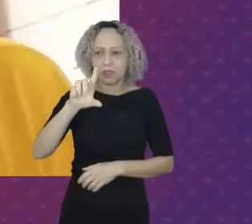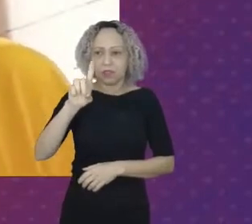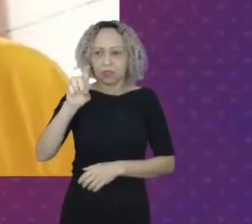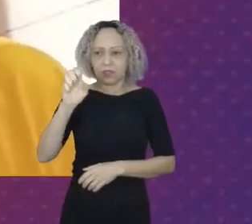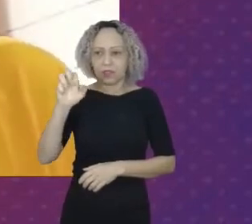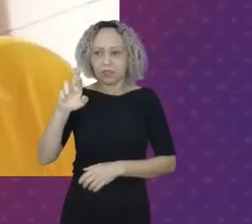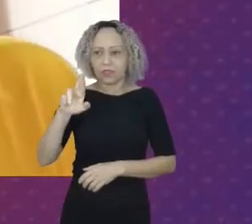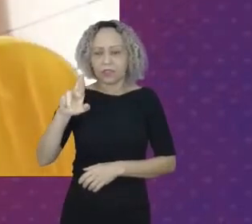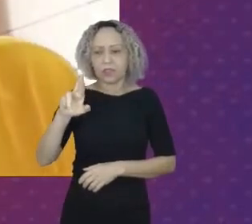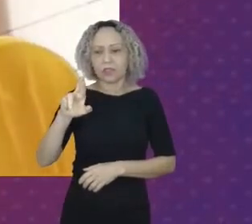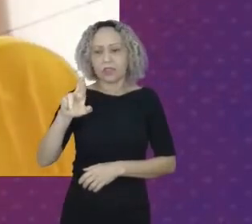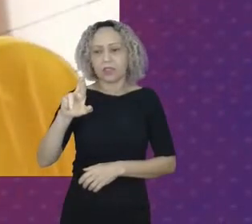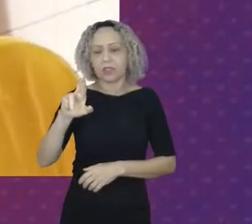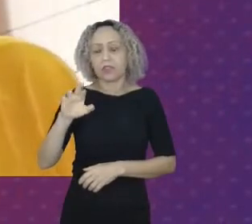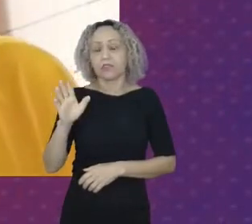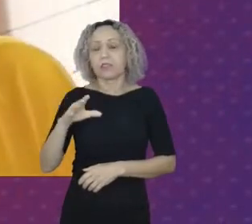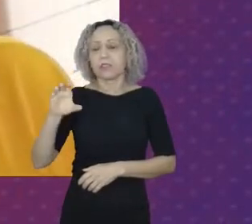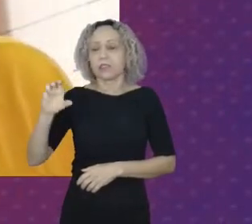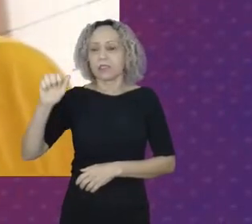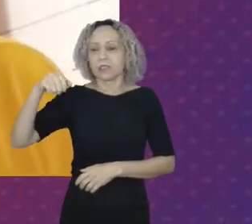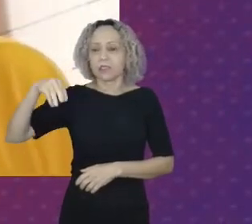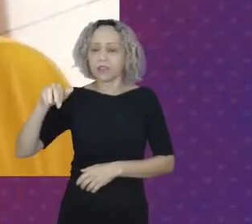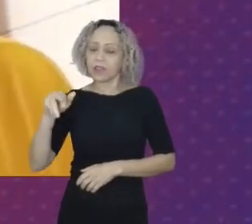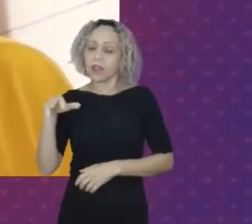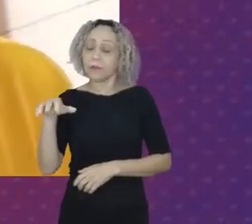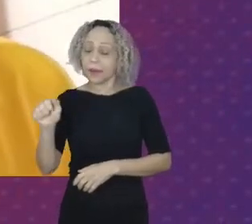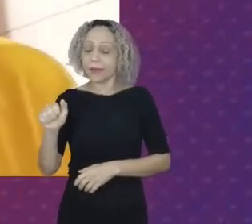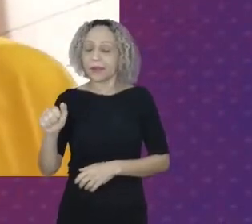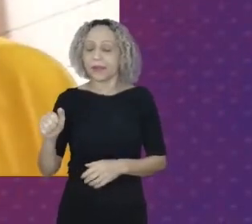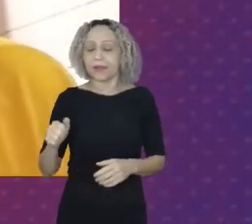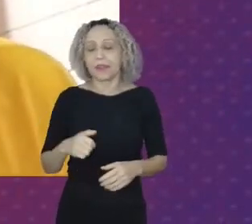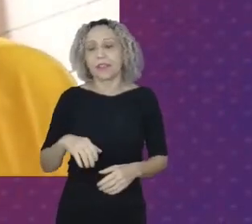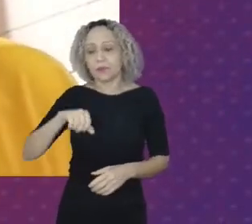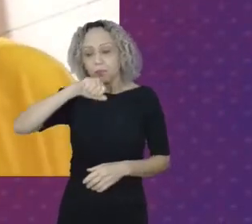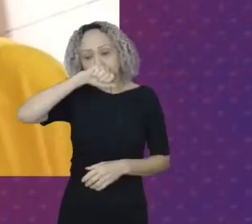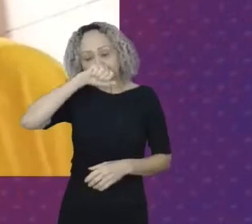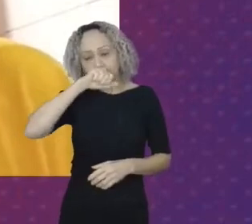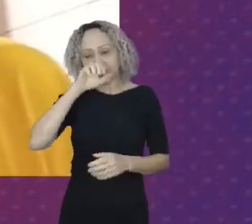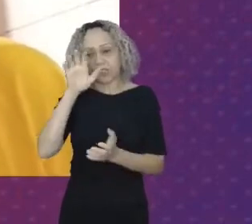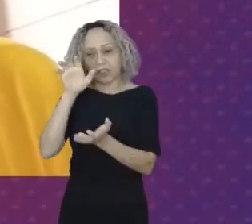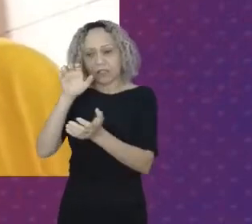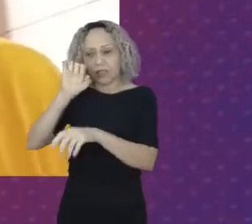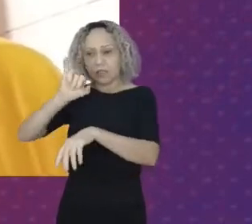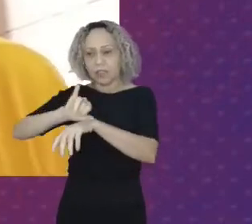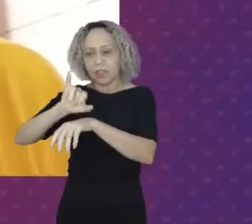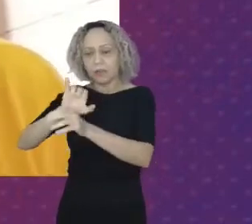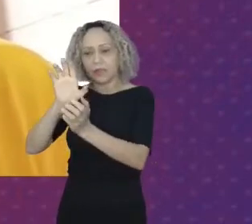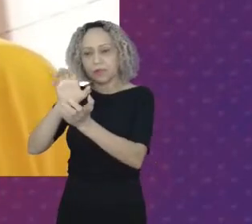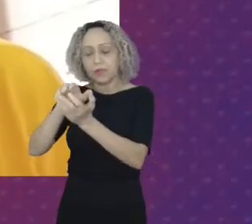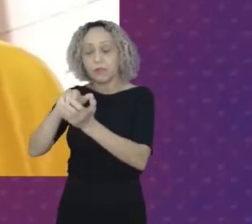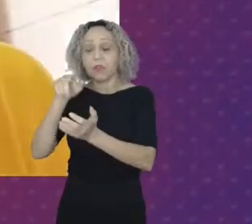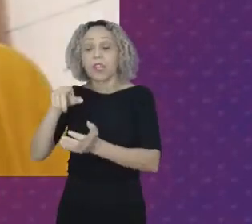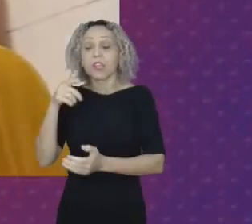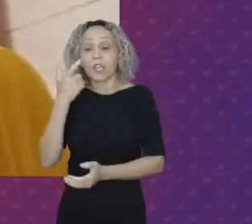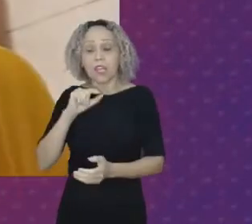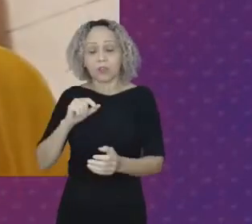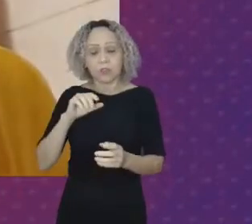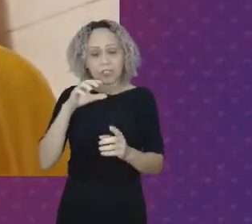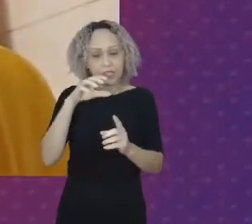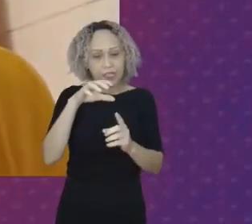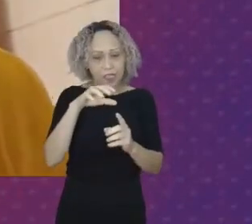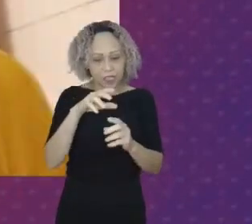resgatá-lo. Aí, a gente não podia se organizar em sindicatos, né, trabalhadoras domésticas,